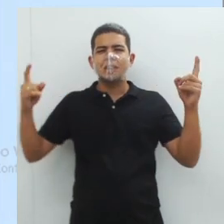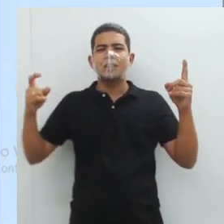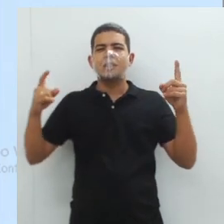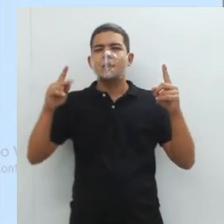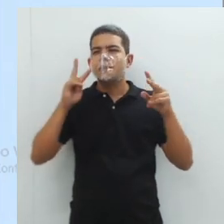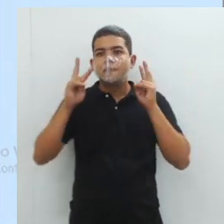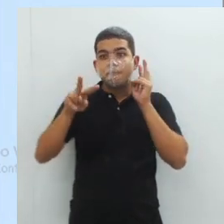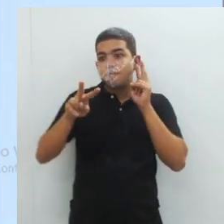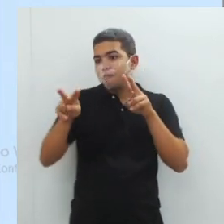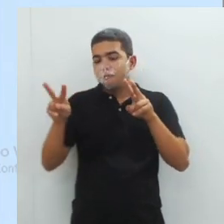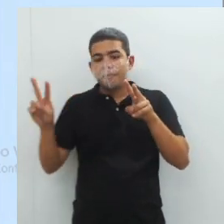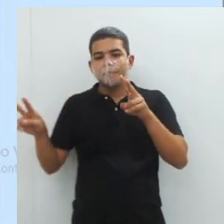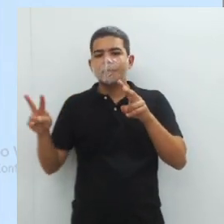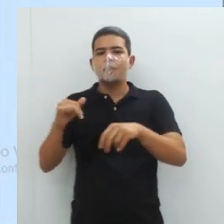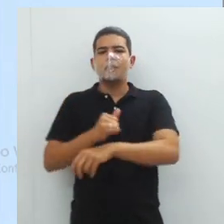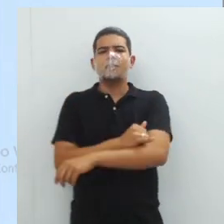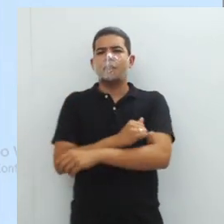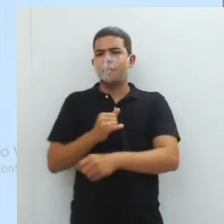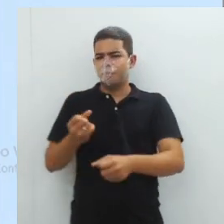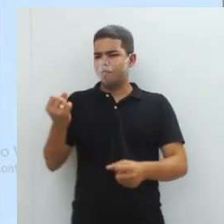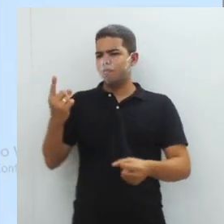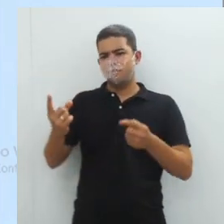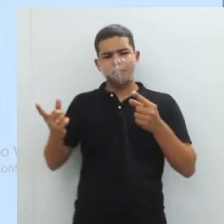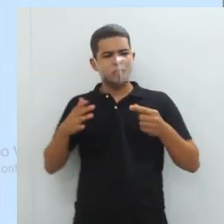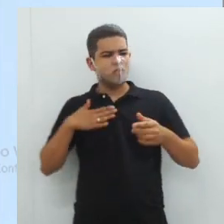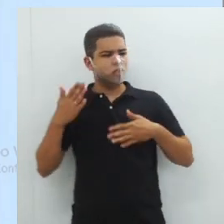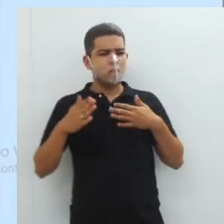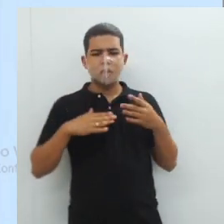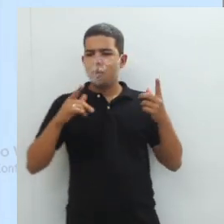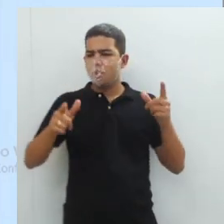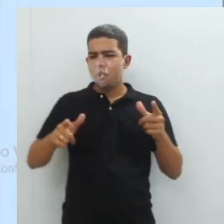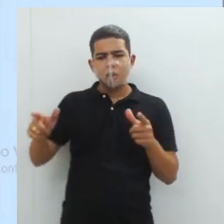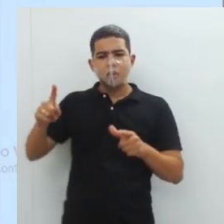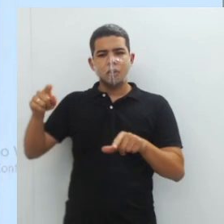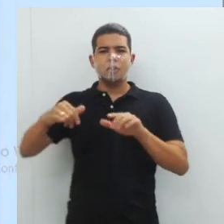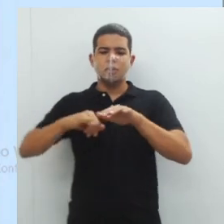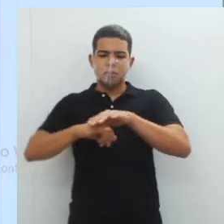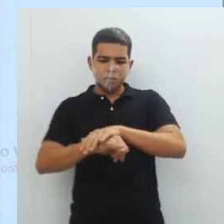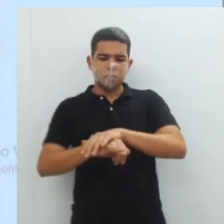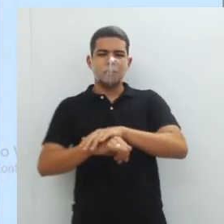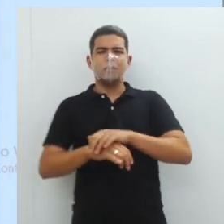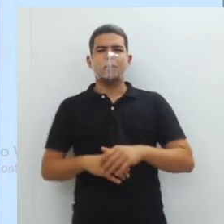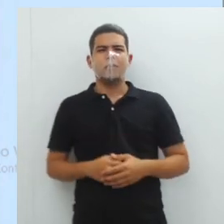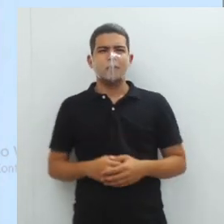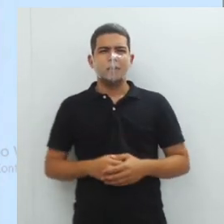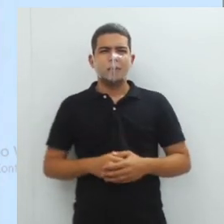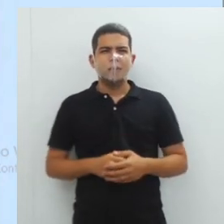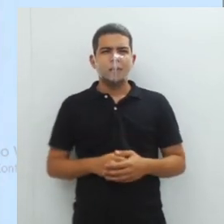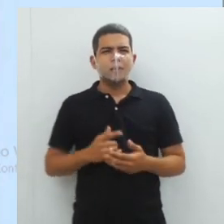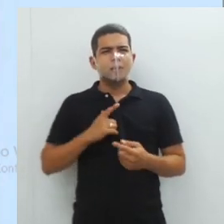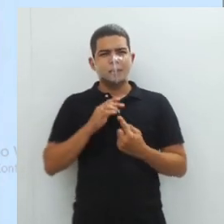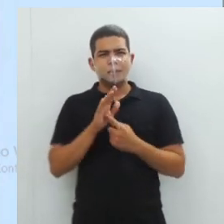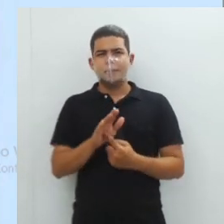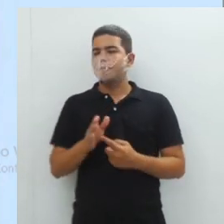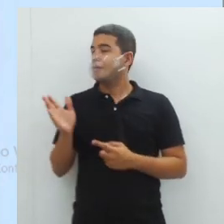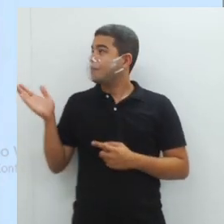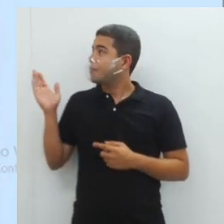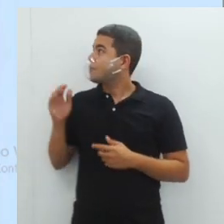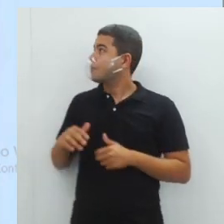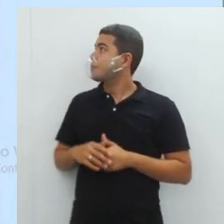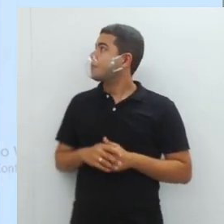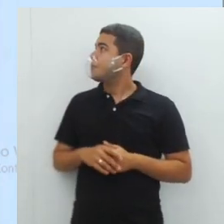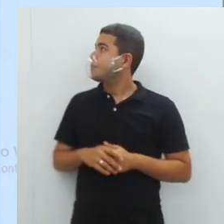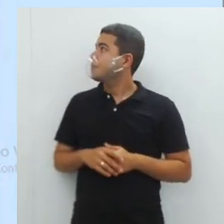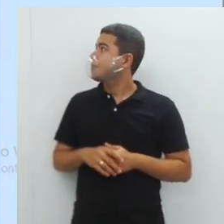Alguns deles podiam estar enterrados, você não via, mas ele estava lá. E a gente vai ter algumas imagens dele. Sapo cururu, todo